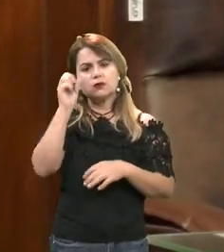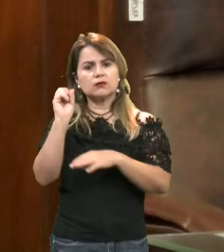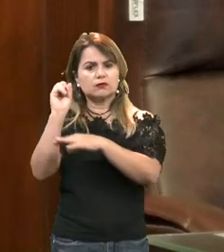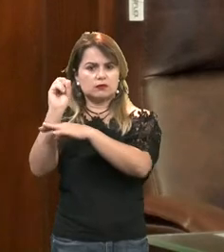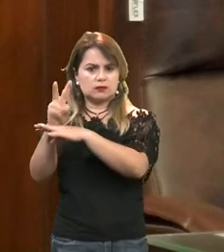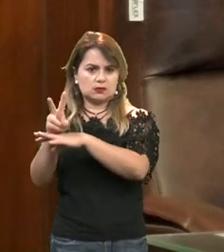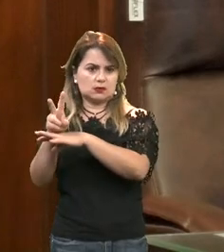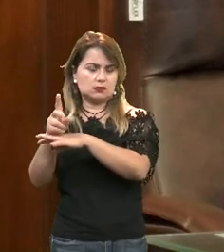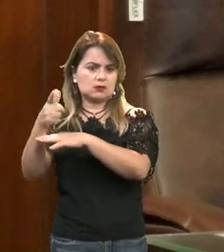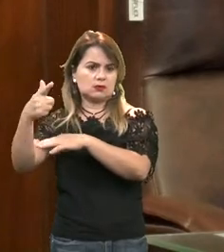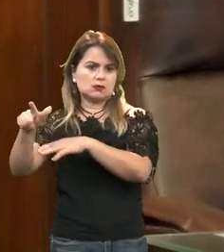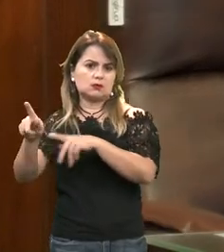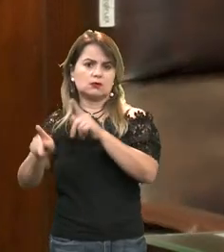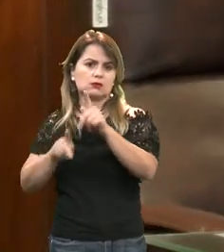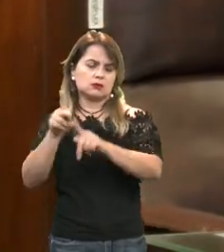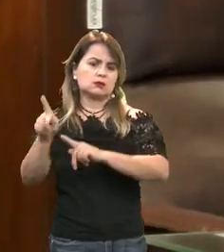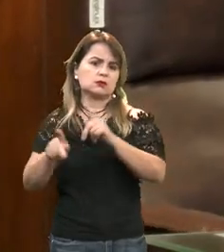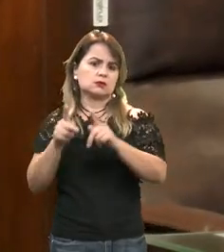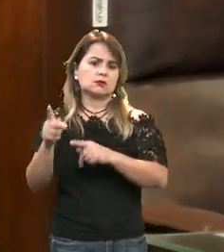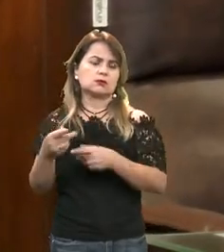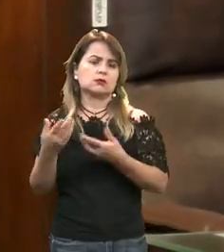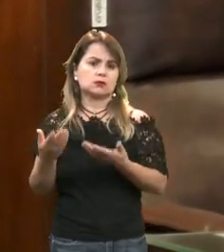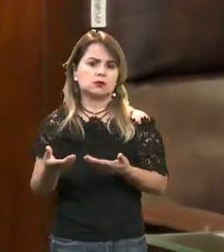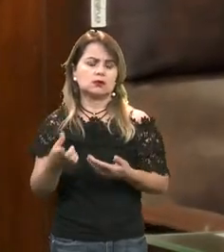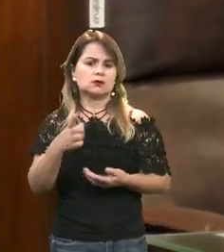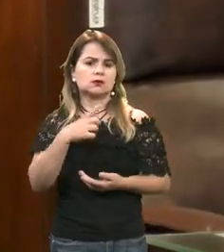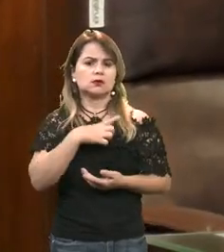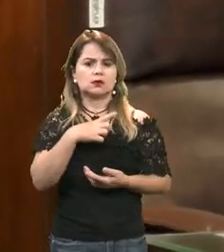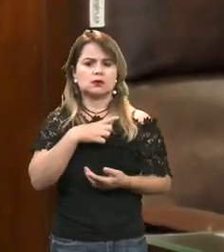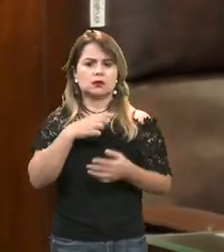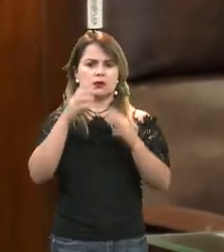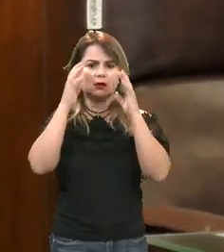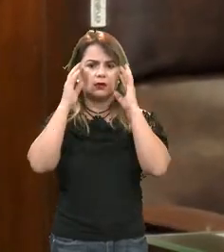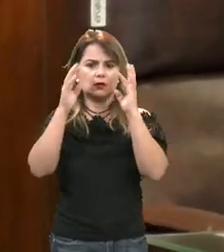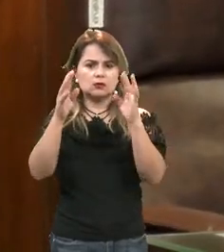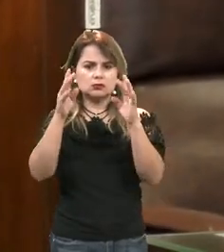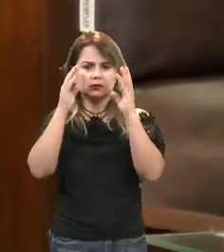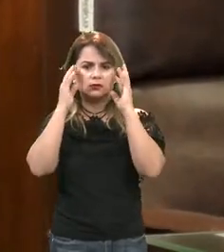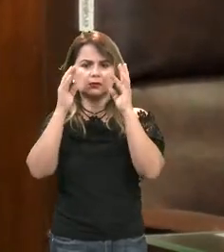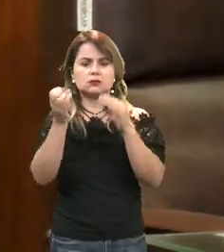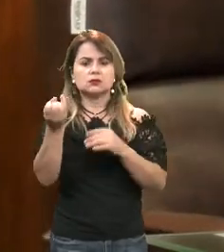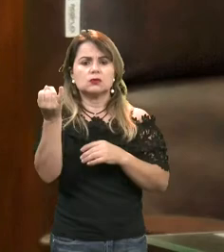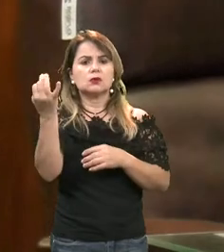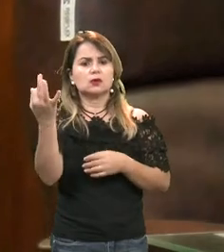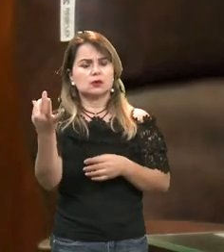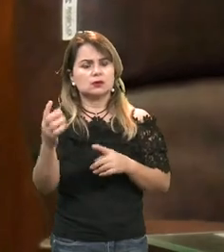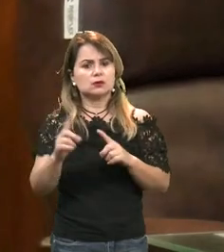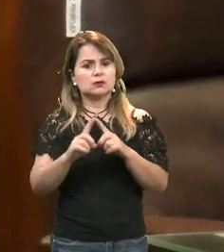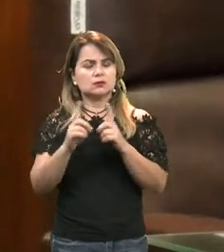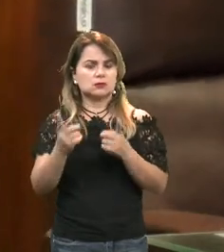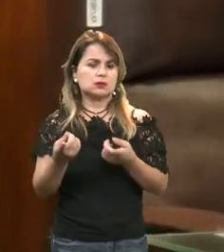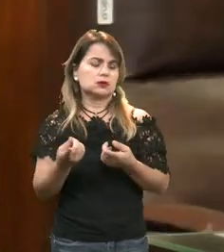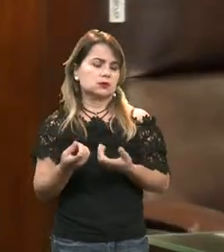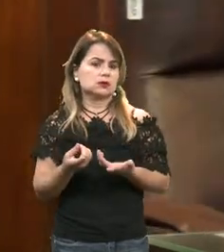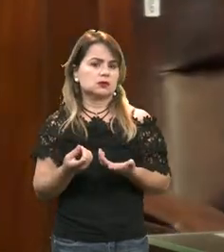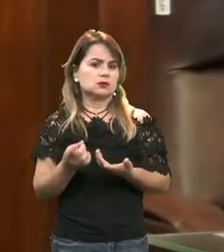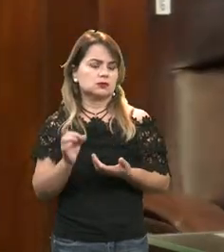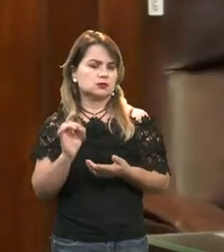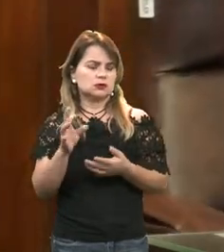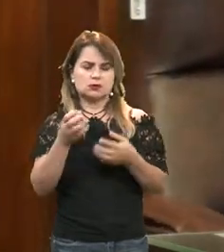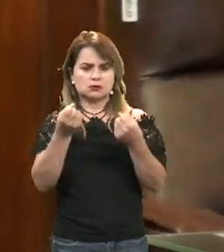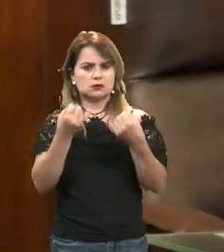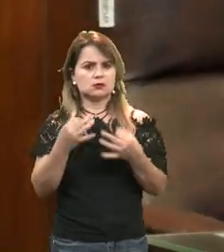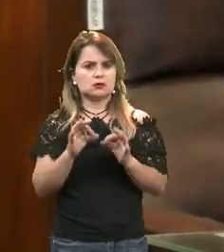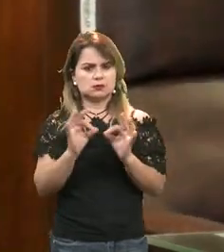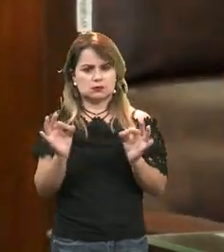dados. Eu tenho muito dado para autismo nos Estados Unidos, mas acho que não vou prolongar mais aqui. Só um adendo que eu acho